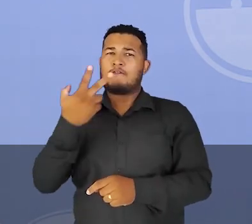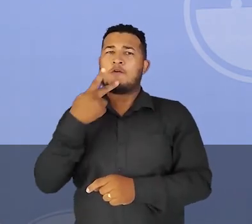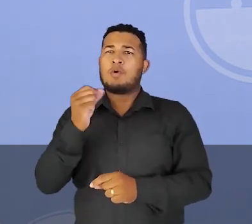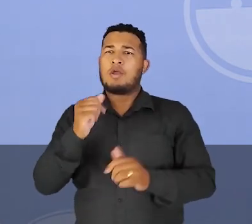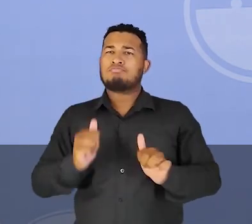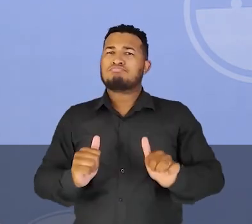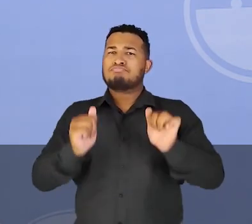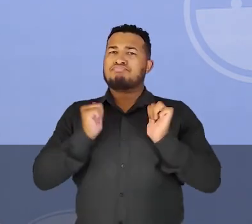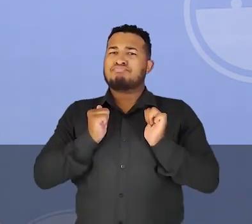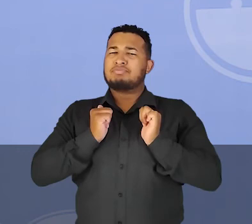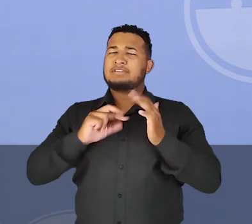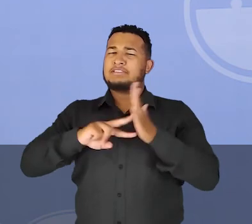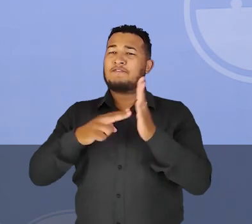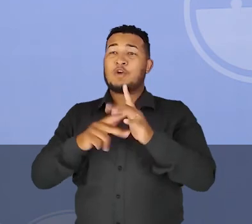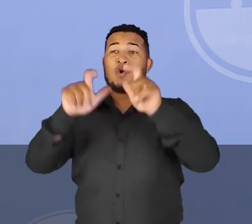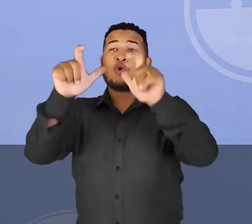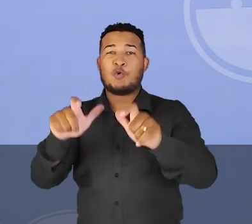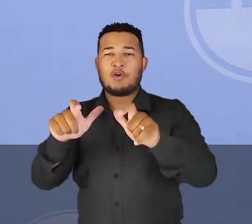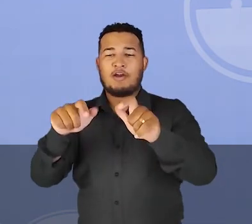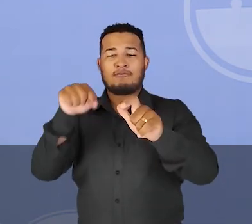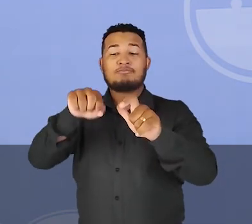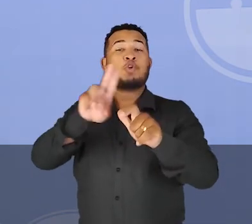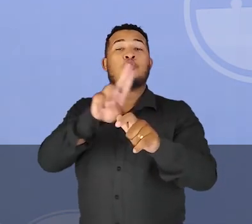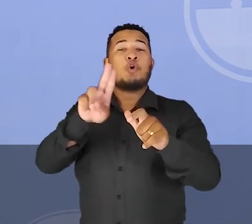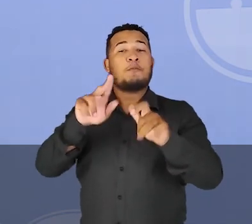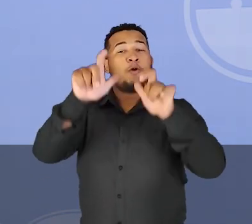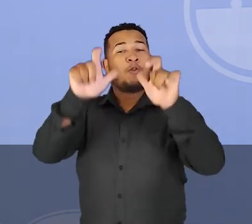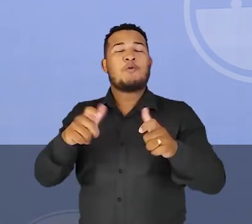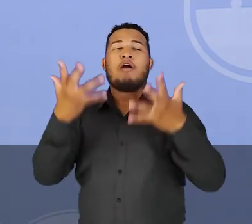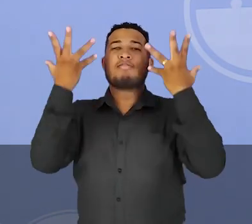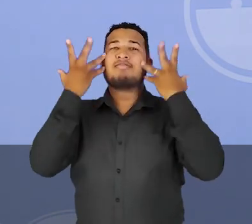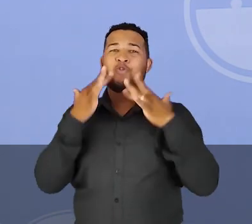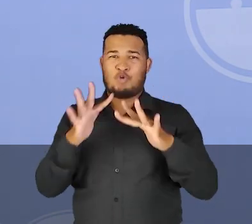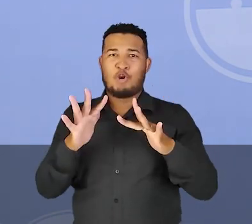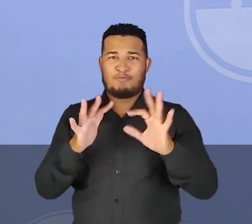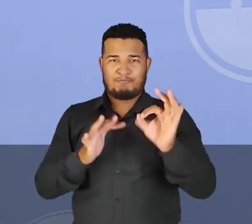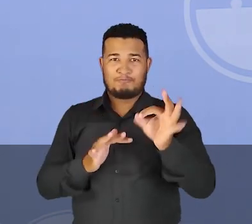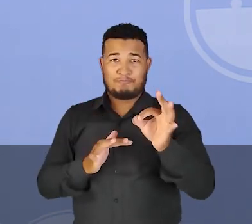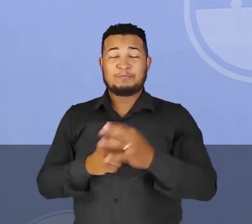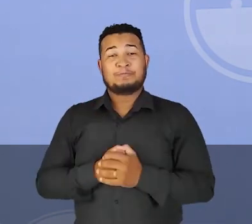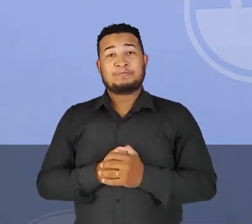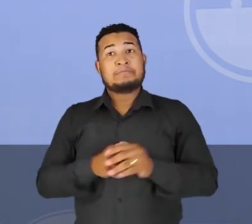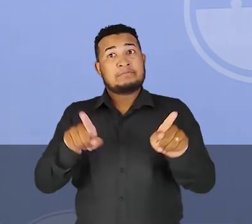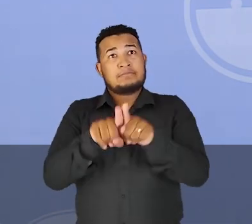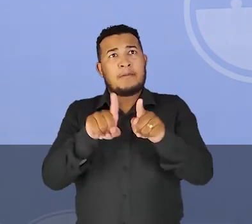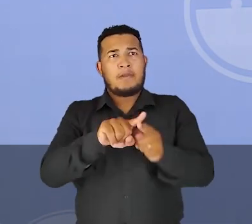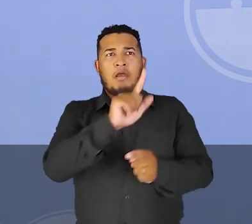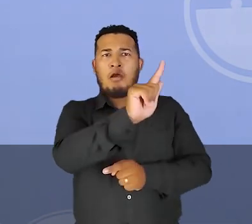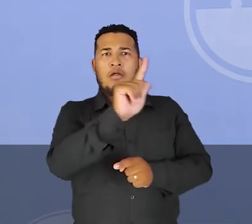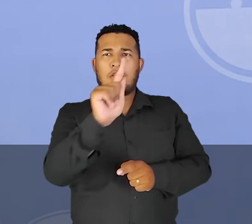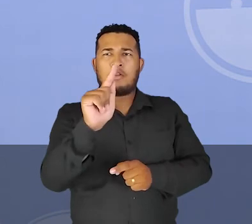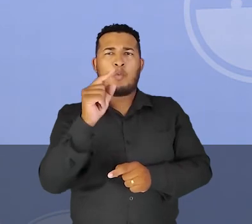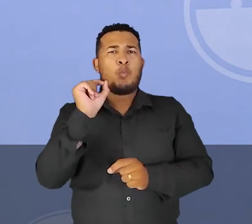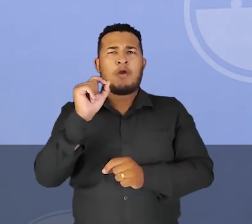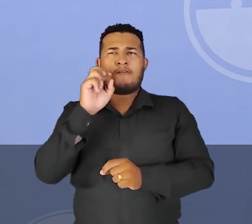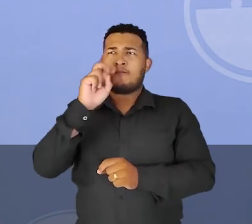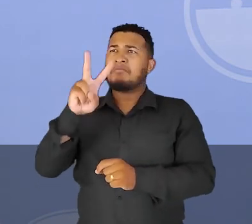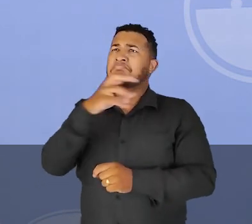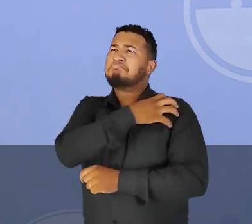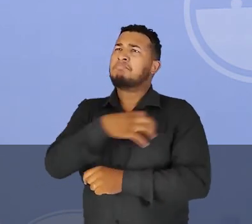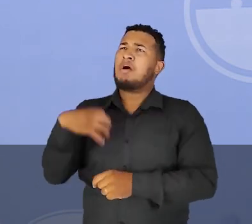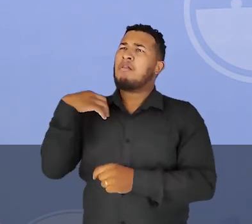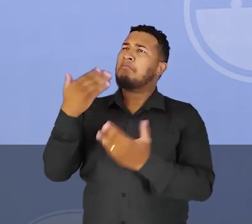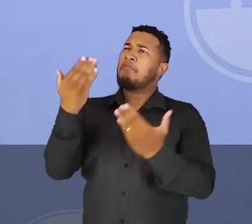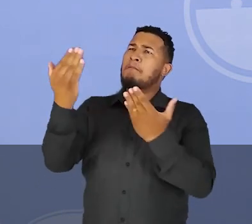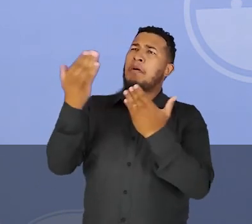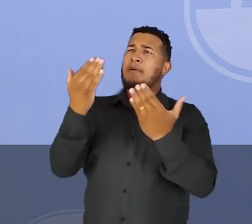estava condicionado a um local, chamado de local natural. Vimos também que Galileu questionou